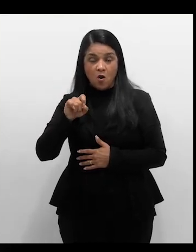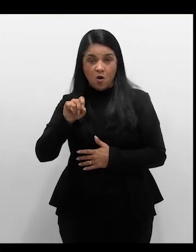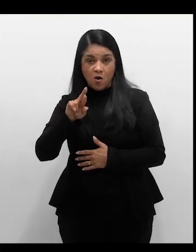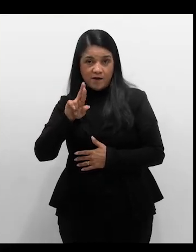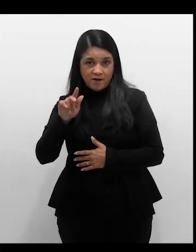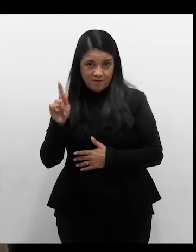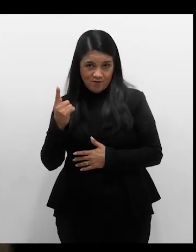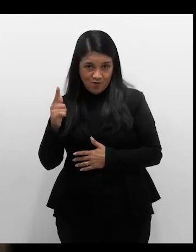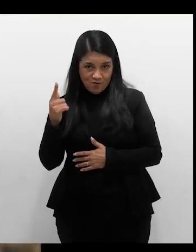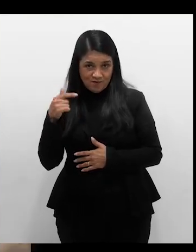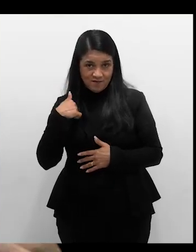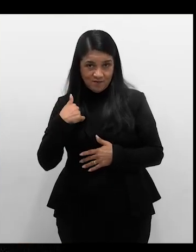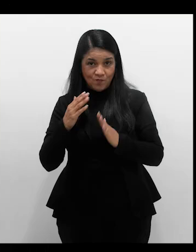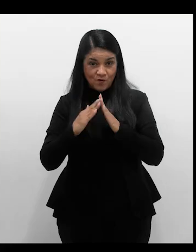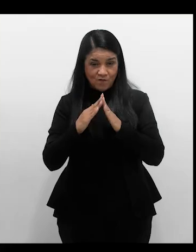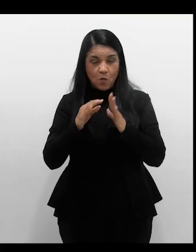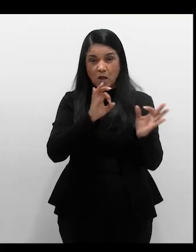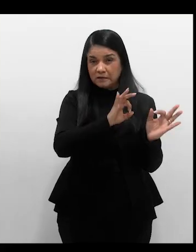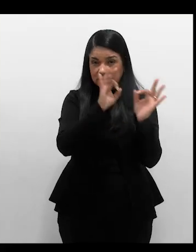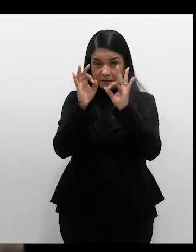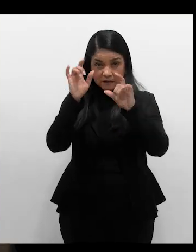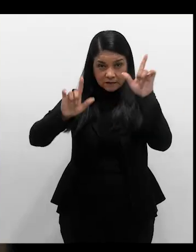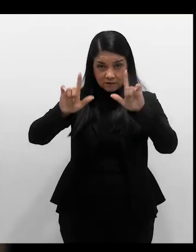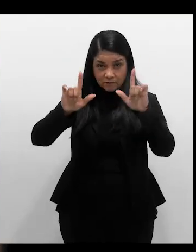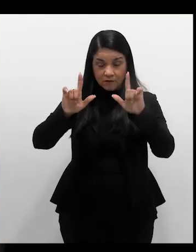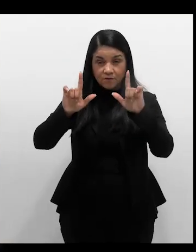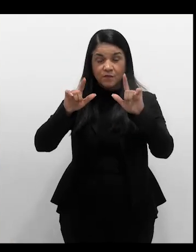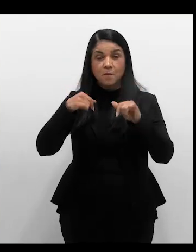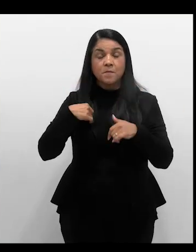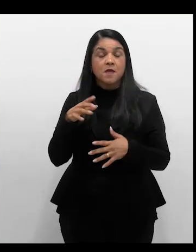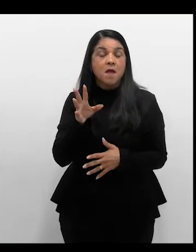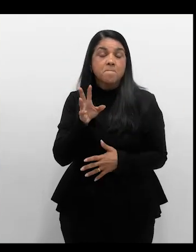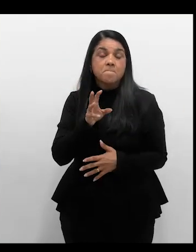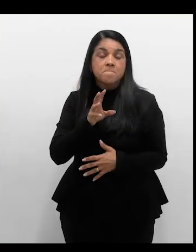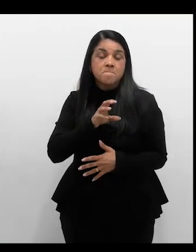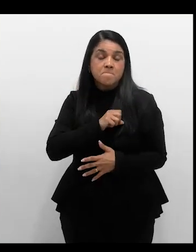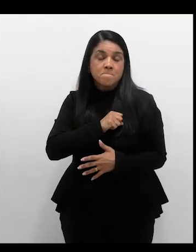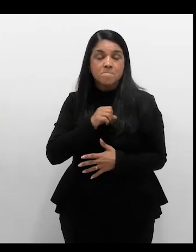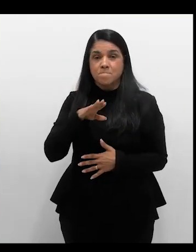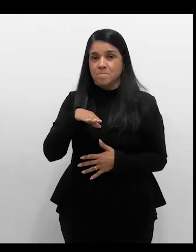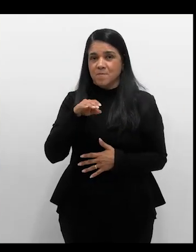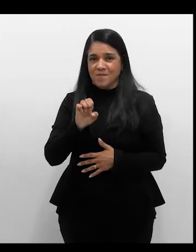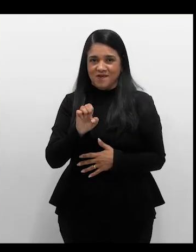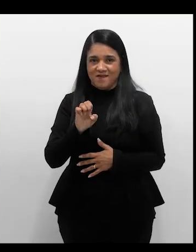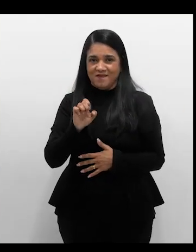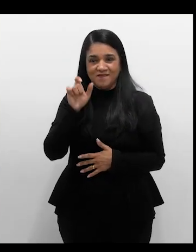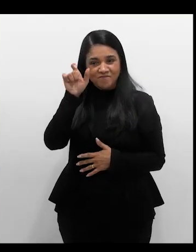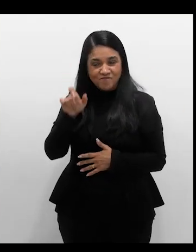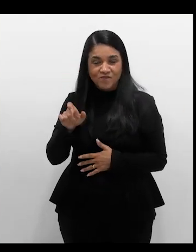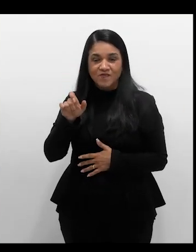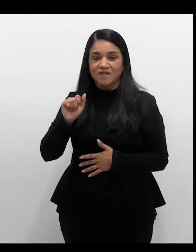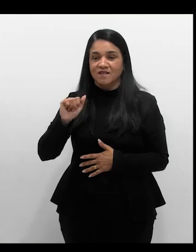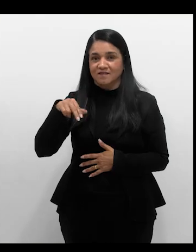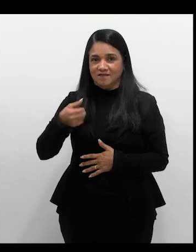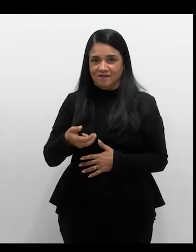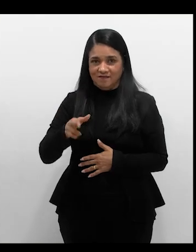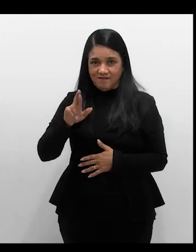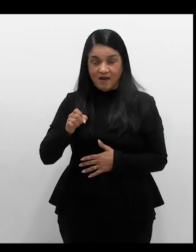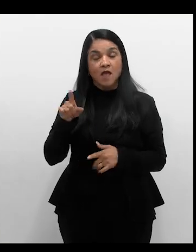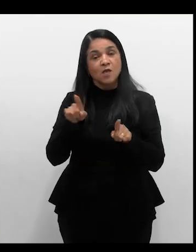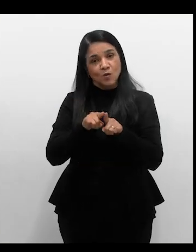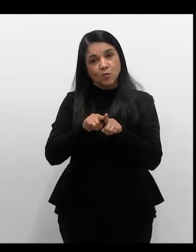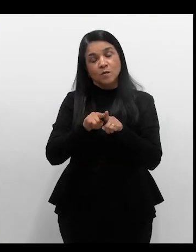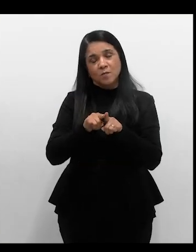meia eu via e eu assistia as coisas dele da TV. Era um ator pelo qual a minha mãe tinha uma paixão muito grande e